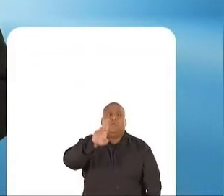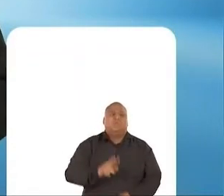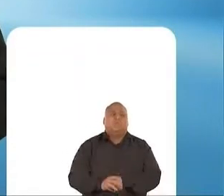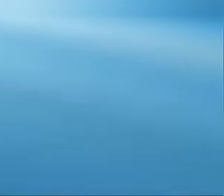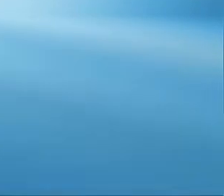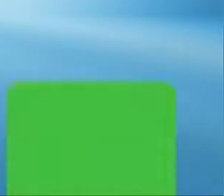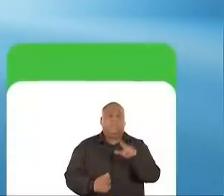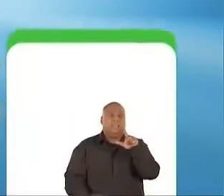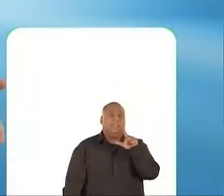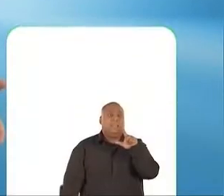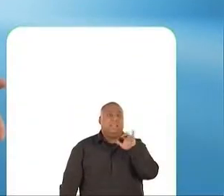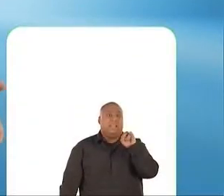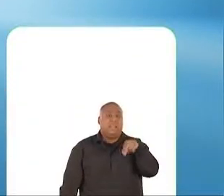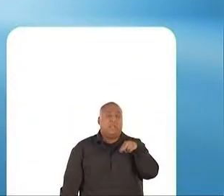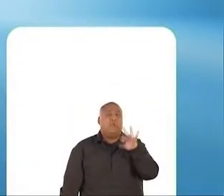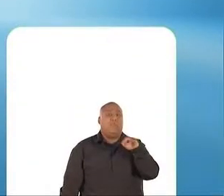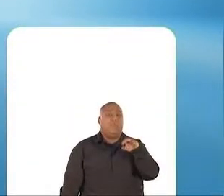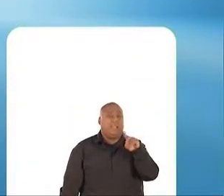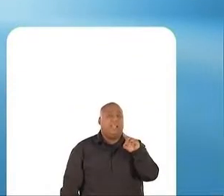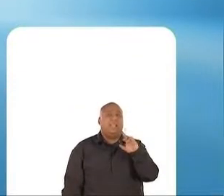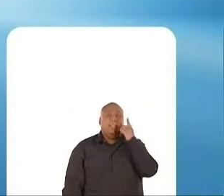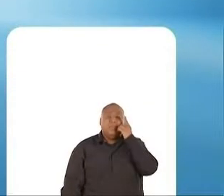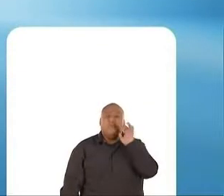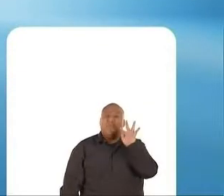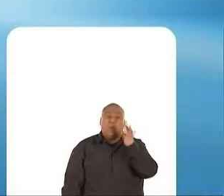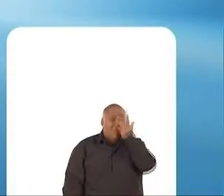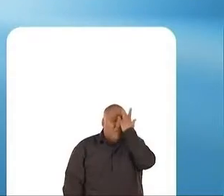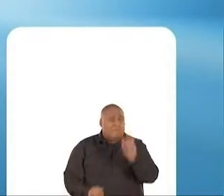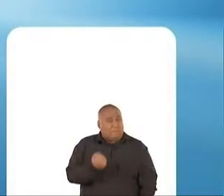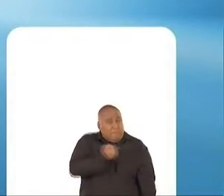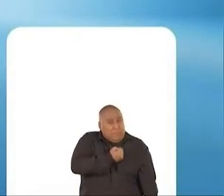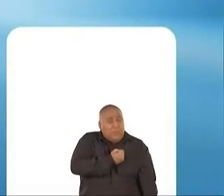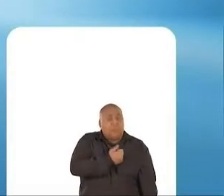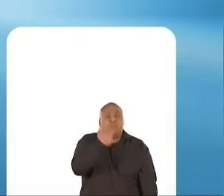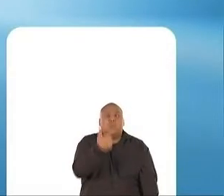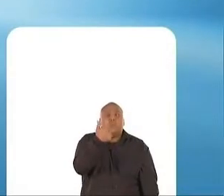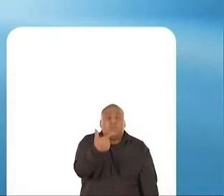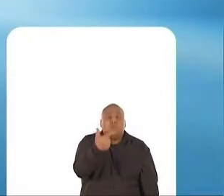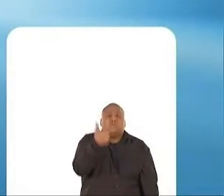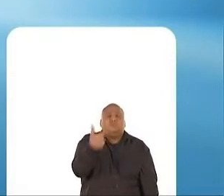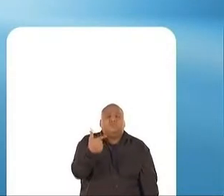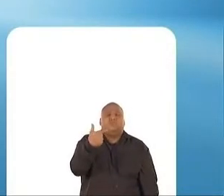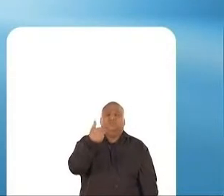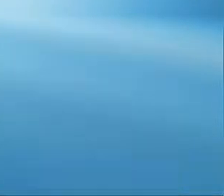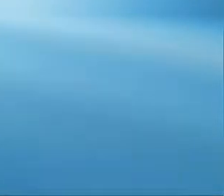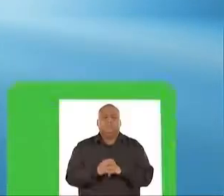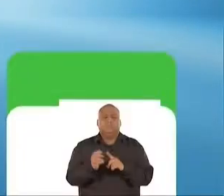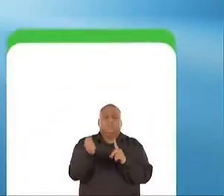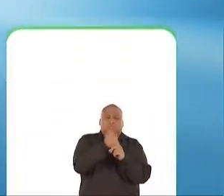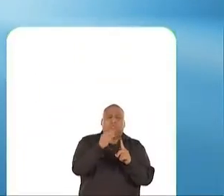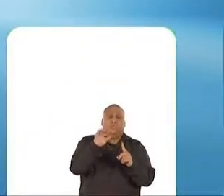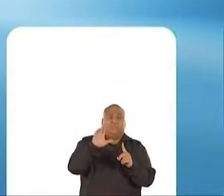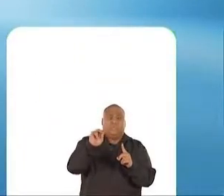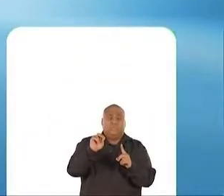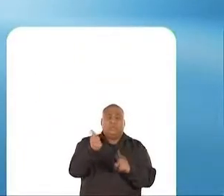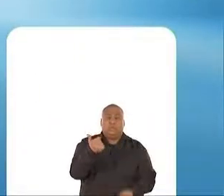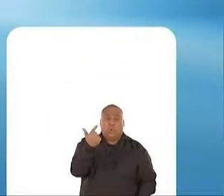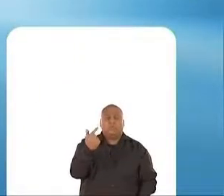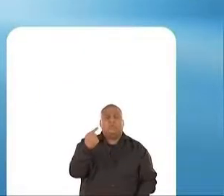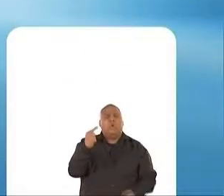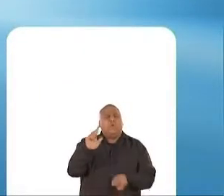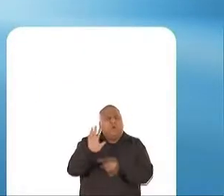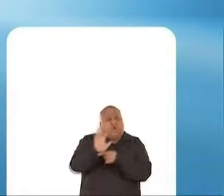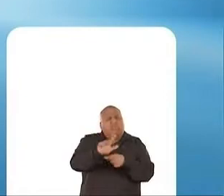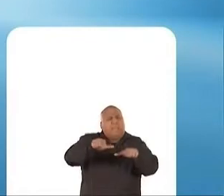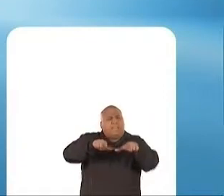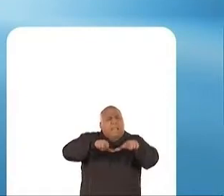Munduruku. Lincoln Fernandes, deputado federal. E meu número é muito fácil. 1221. Junto com Círio 12, vou levar